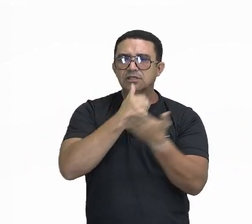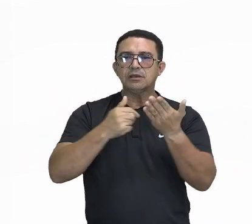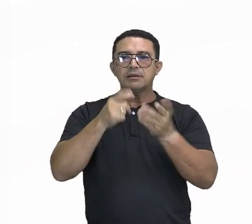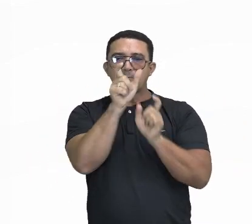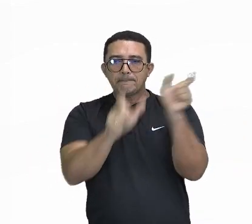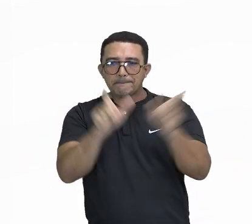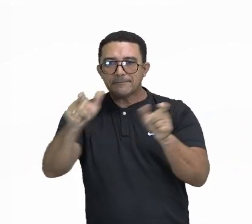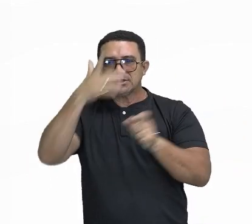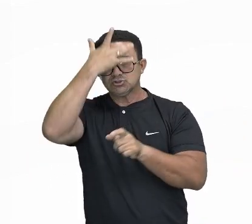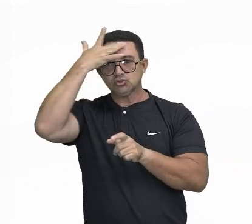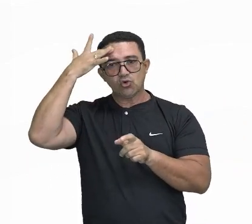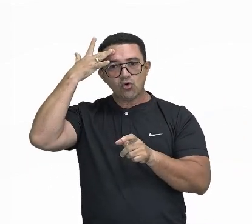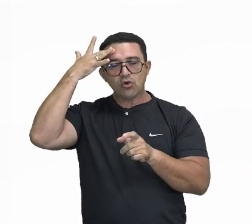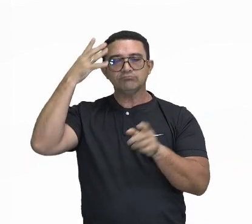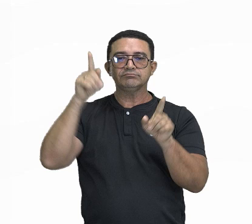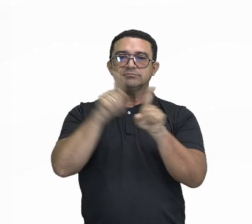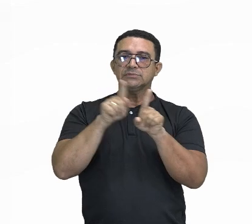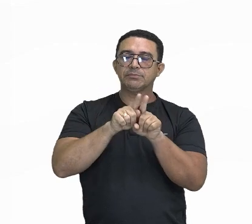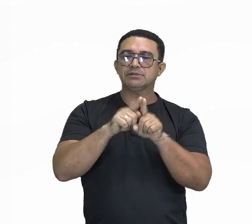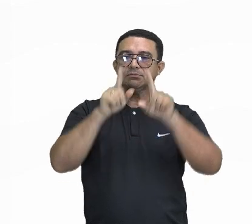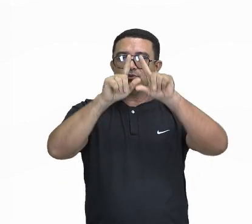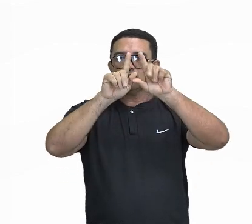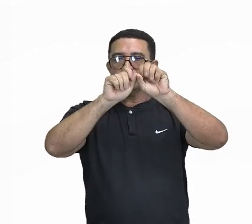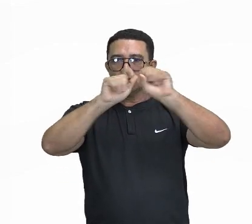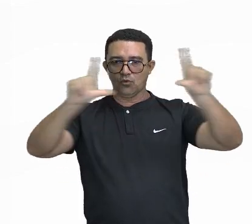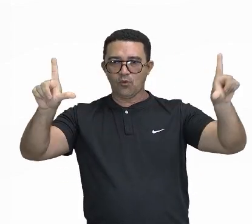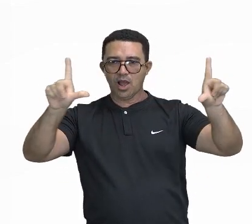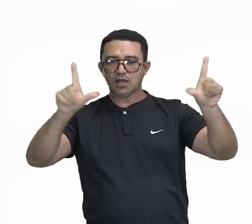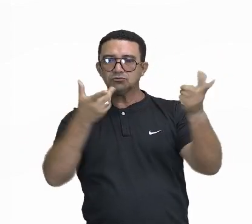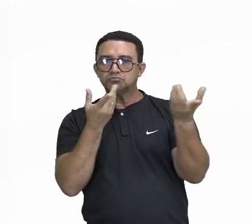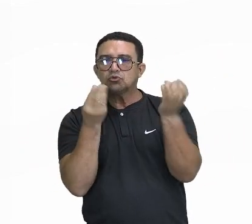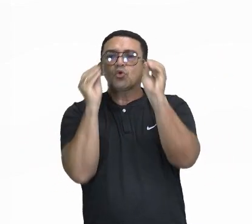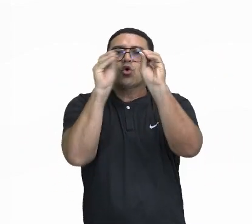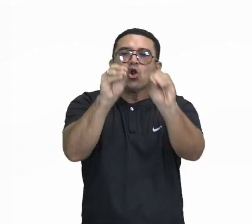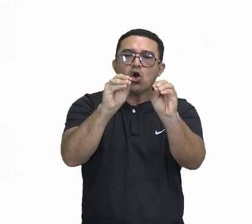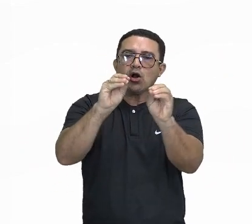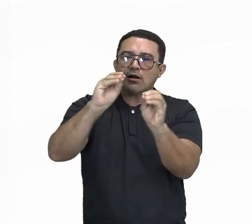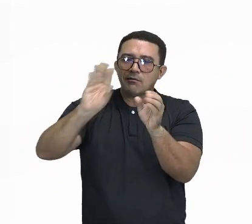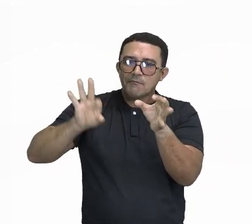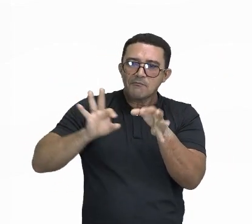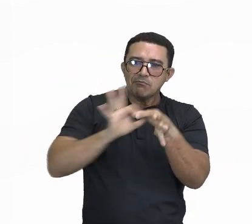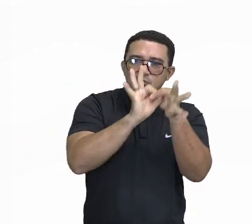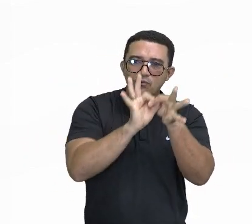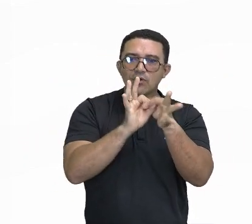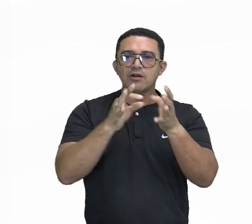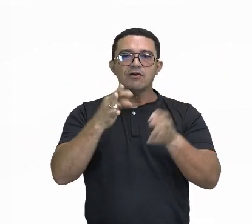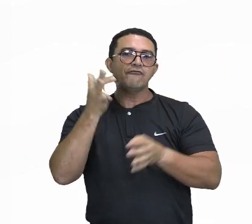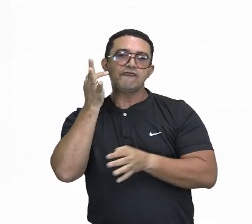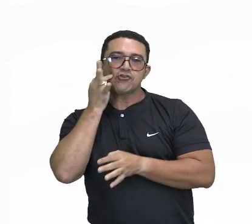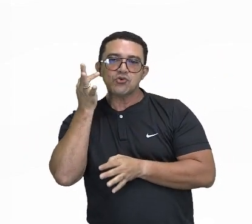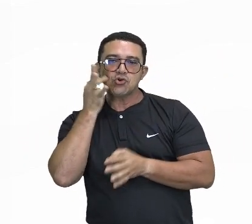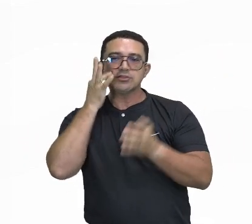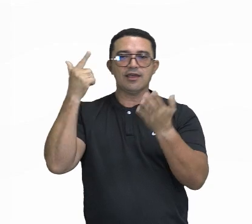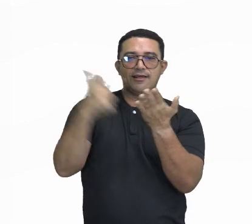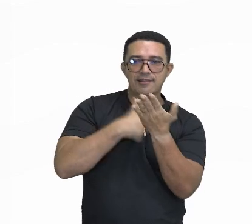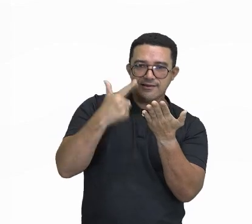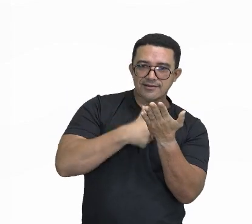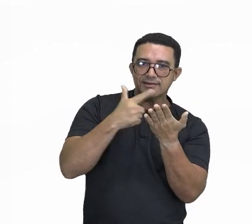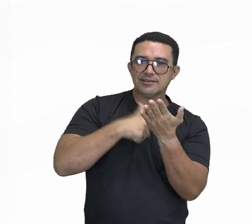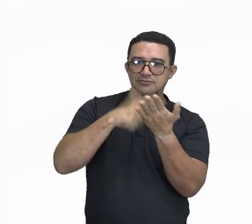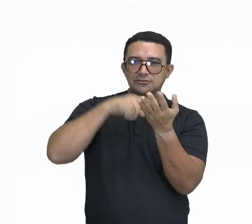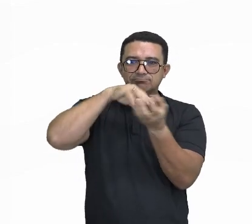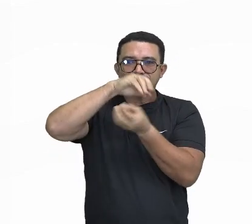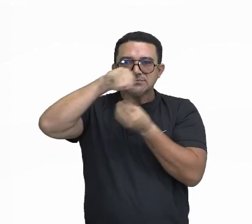retrata a natureza morta, que é um quadro onde ele arruma frutas, livros, e ele retrata o mais